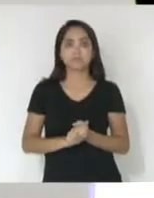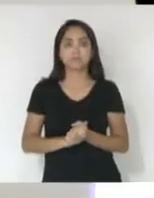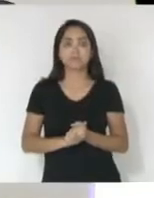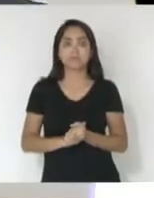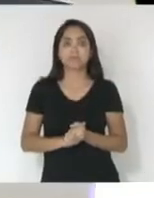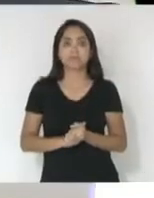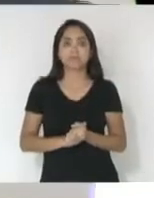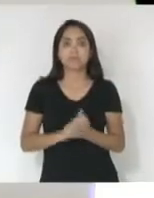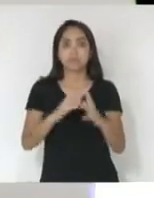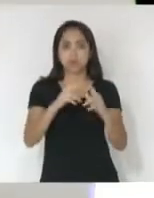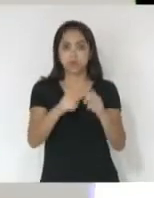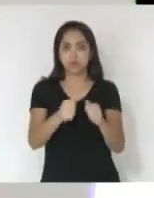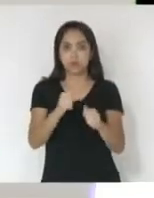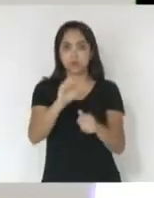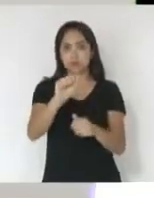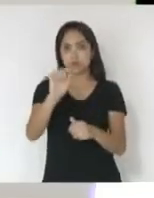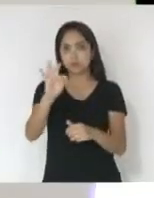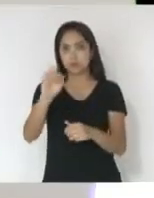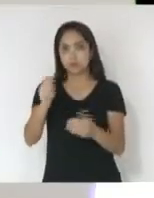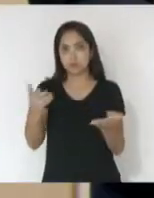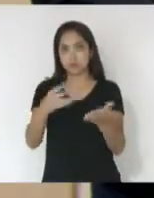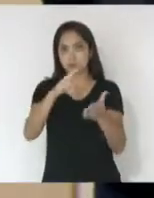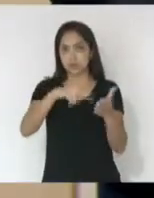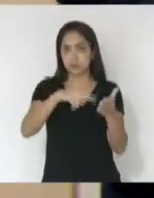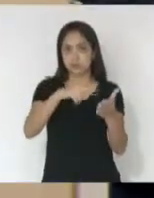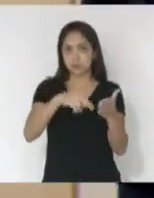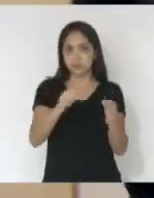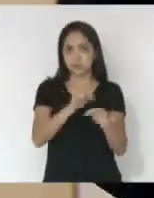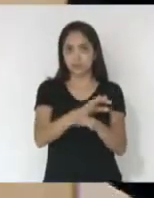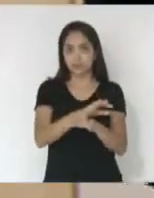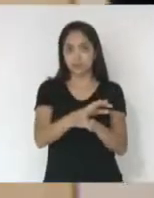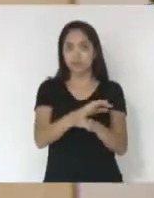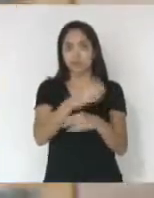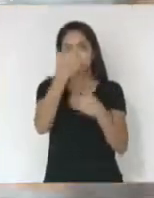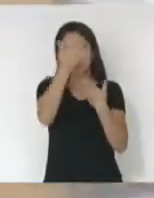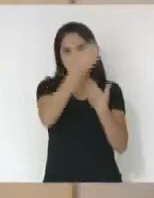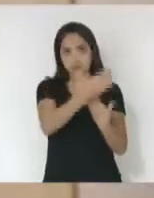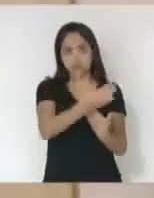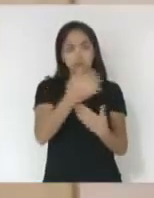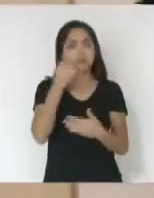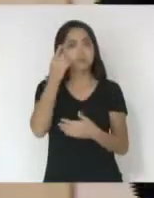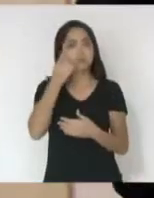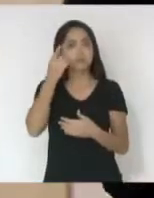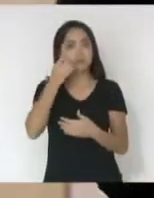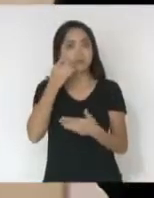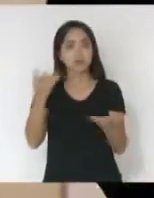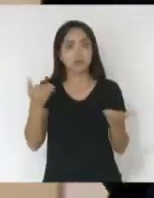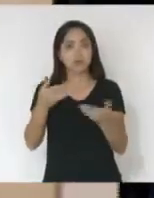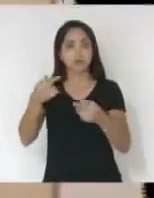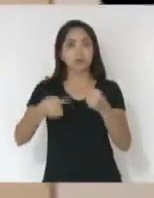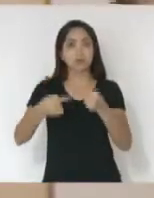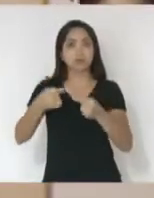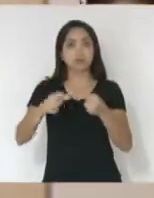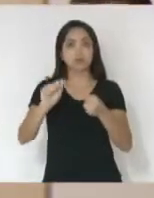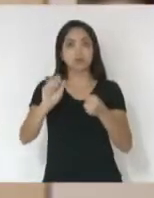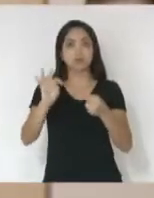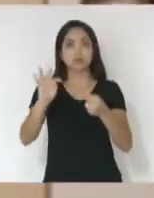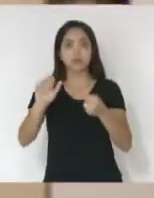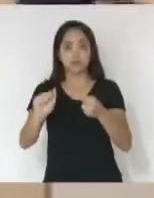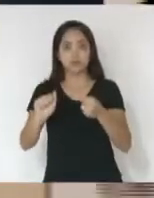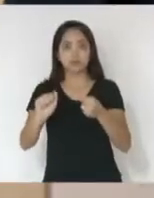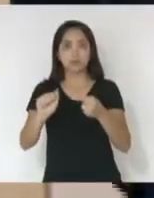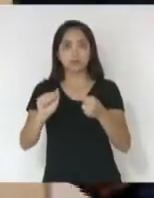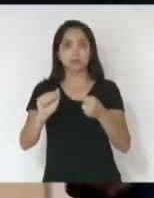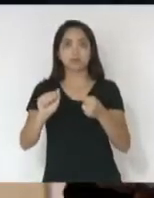Eram as atas, senhor presidente. Obrigado, deputado Maurício Scudlari. Em discussão, as atas que acabam de ser